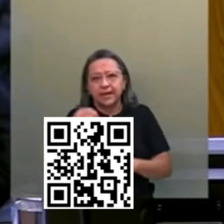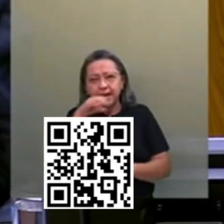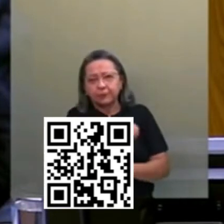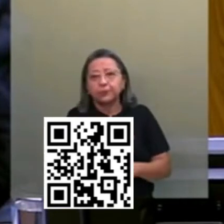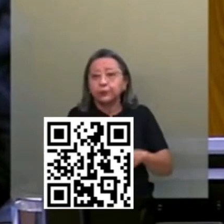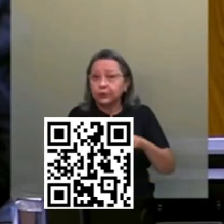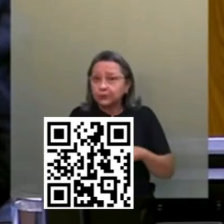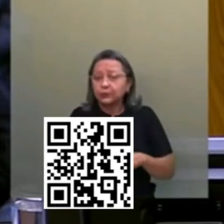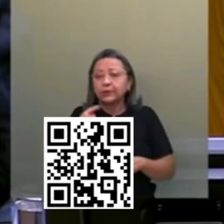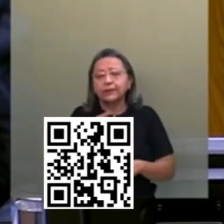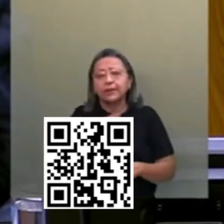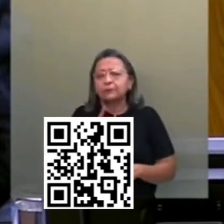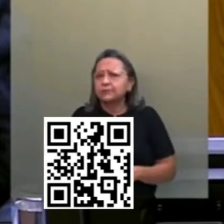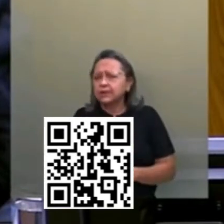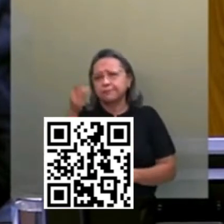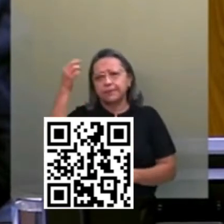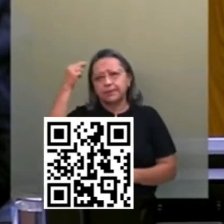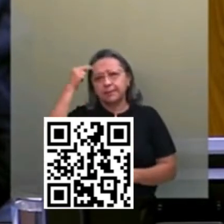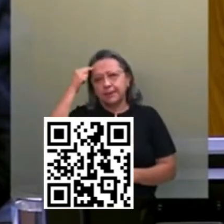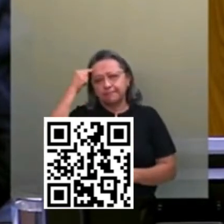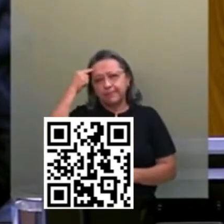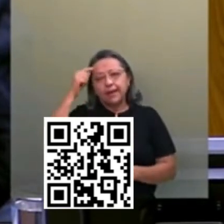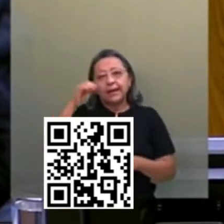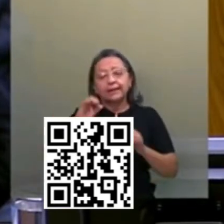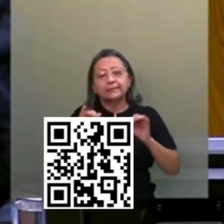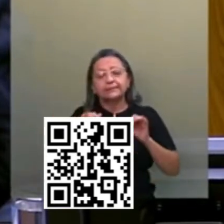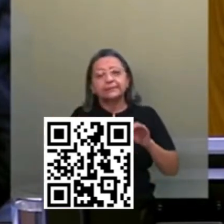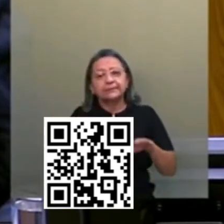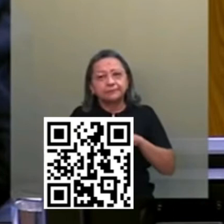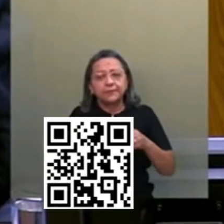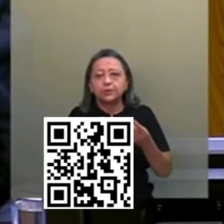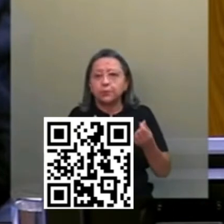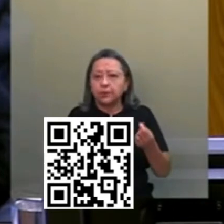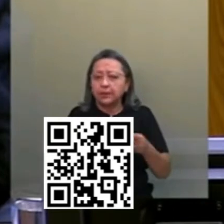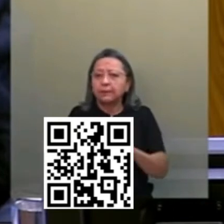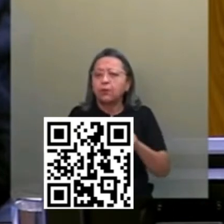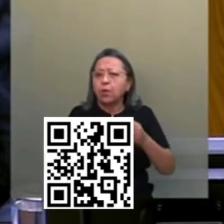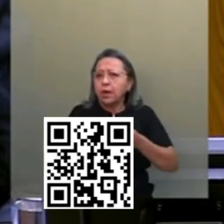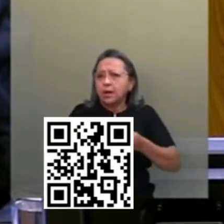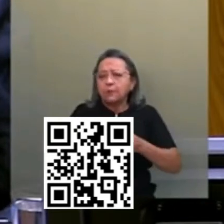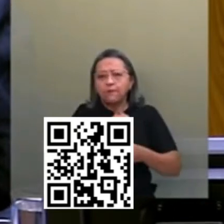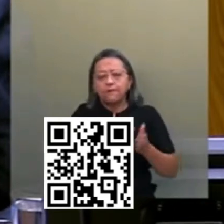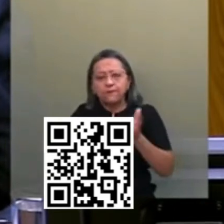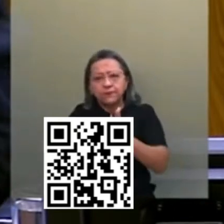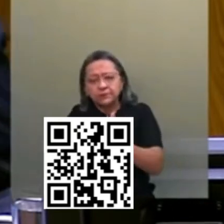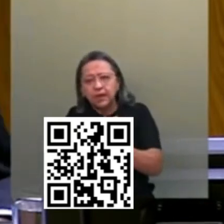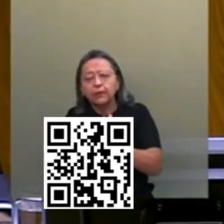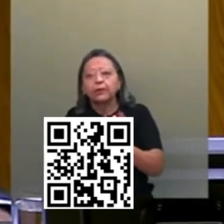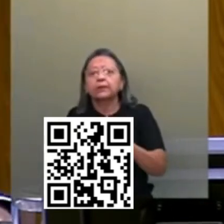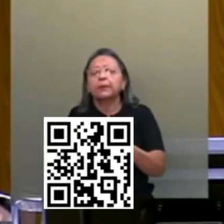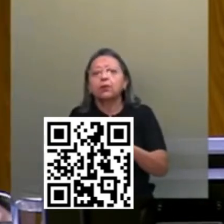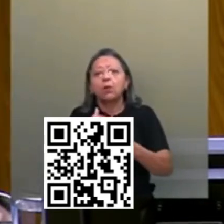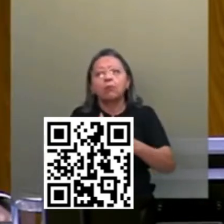Para tanto, tenhamos sempre em mente a estabilidade monetária, o equilíbrio fiscal e o aumento